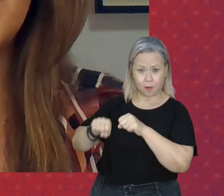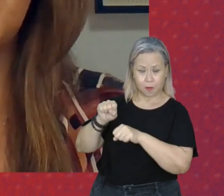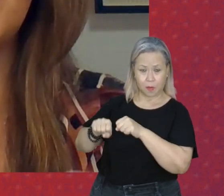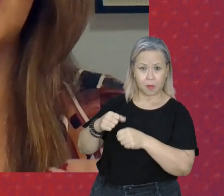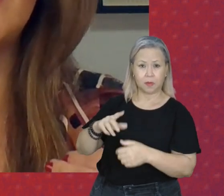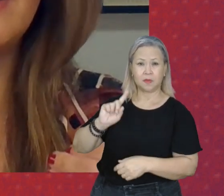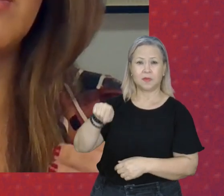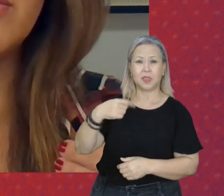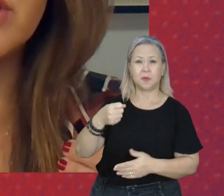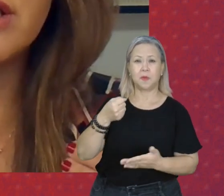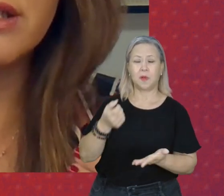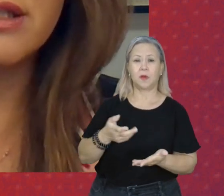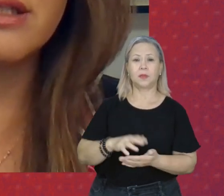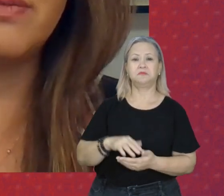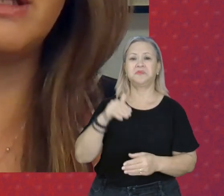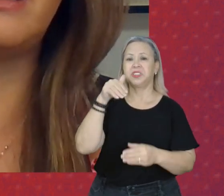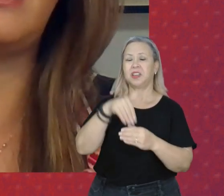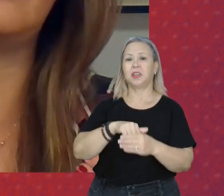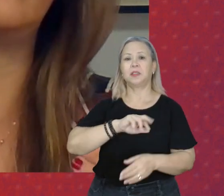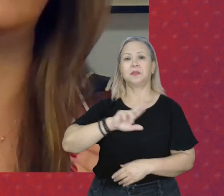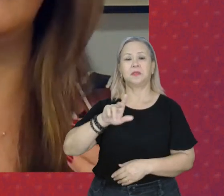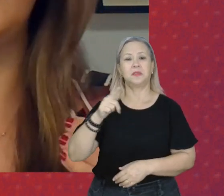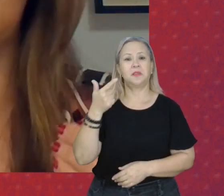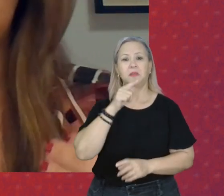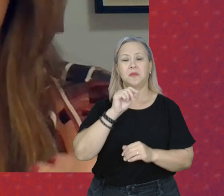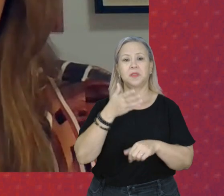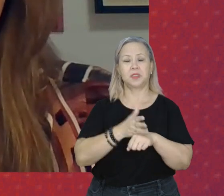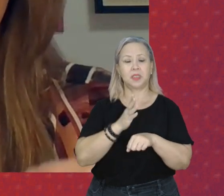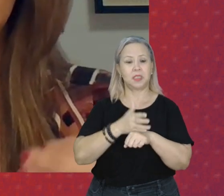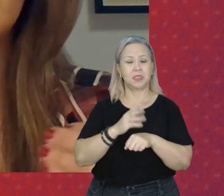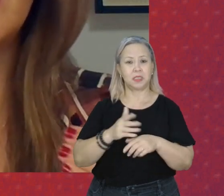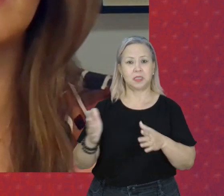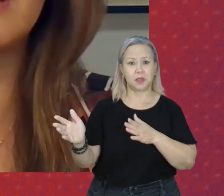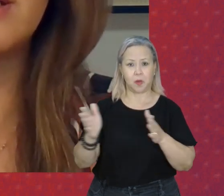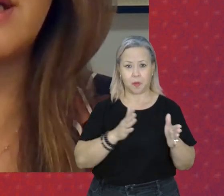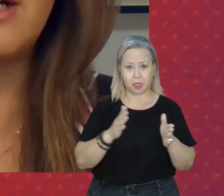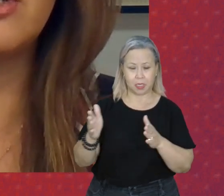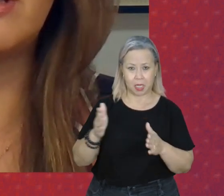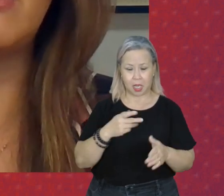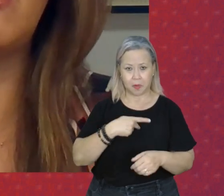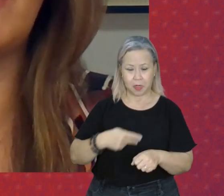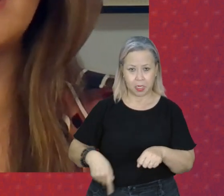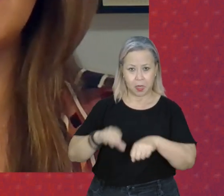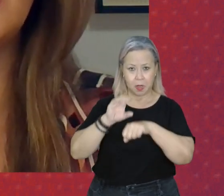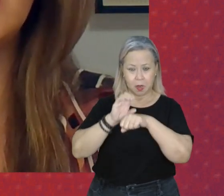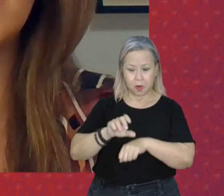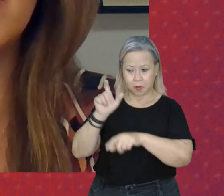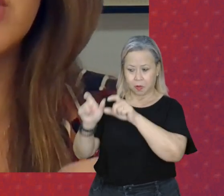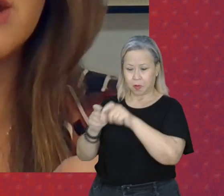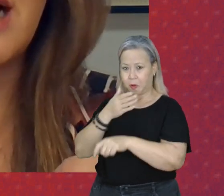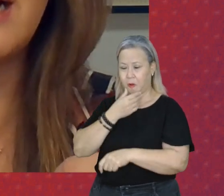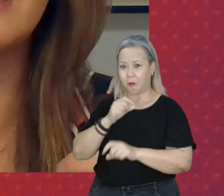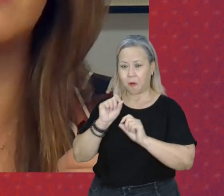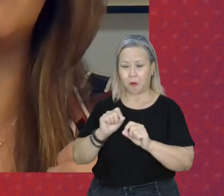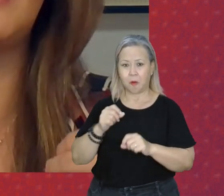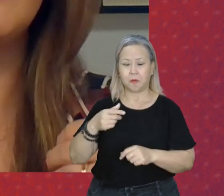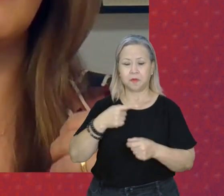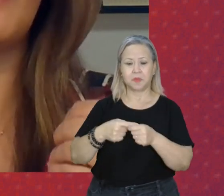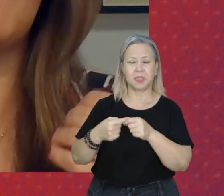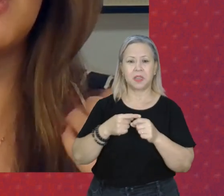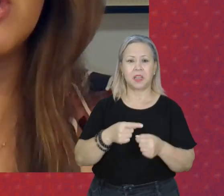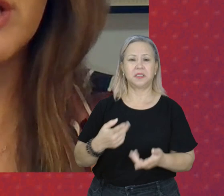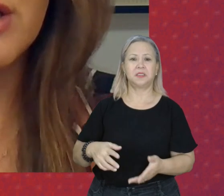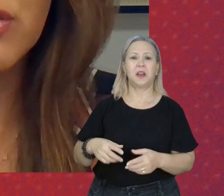por muito tempo depois de eleita, ela não conseguia exercer seu mandato. O prefeito e os conselheiros da cidade entraram com várias medidas judiciais